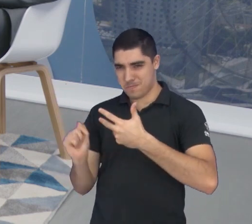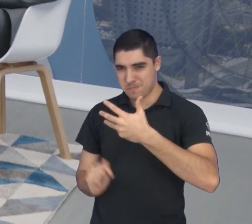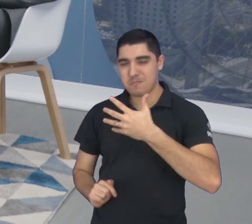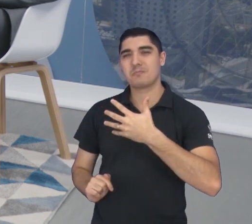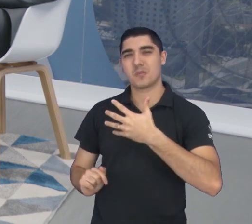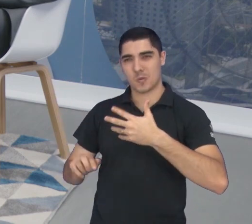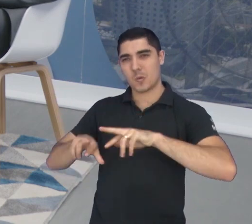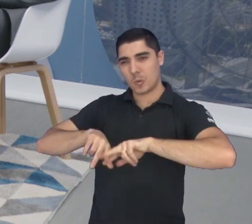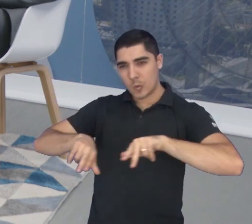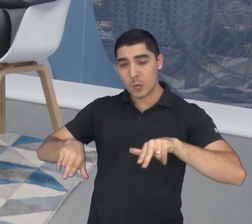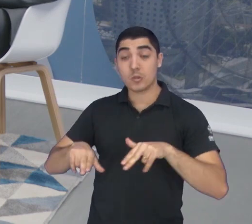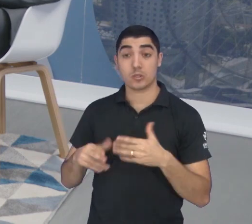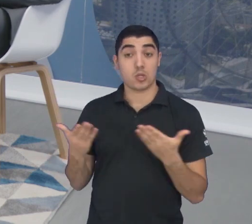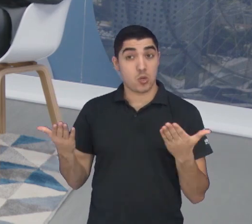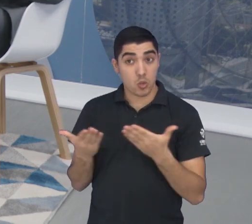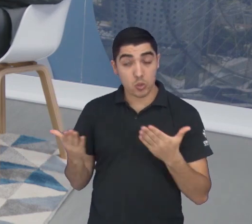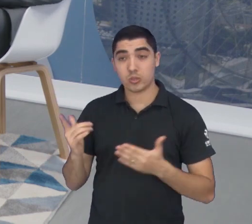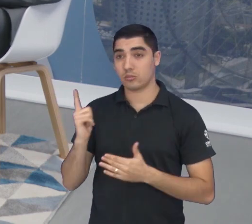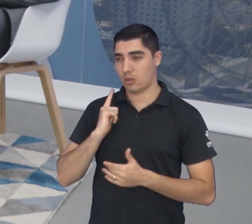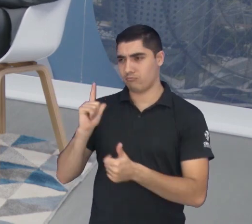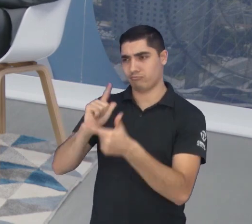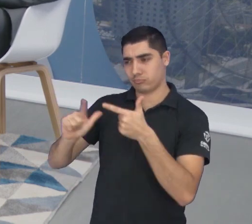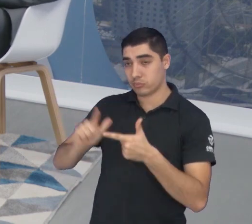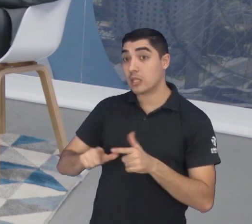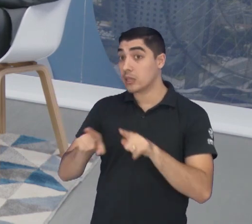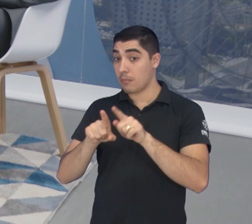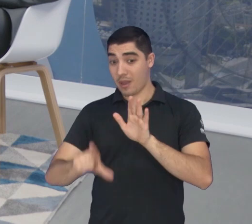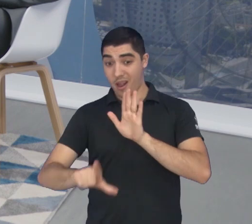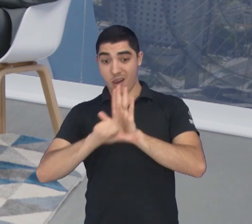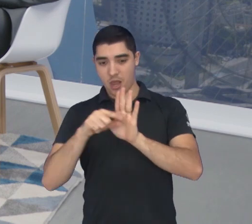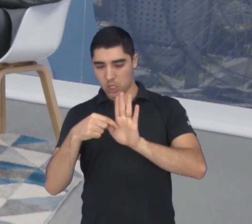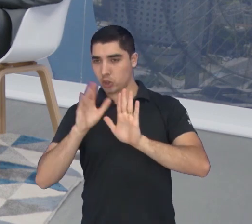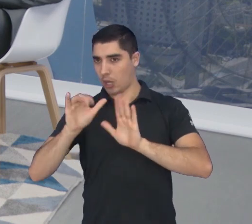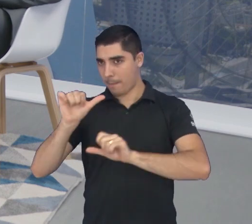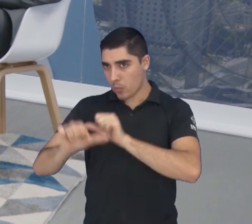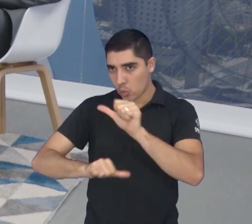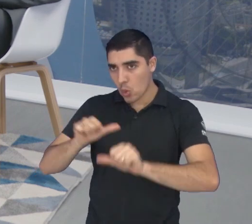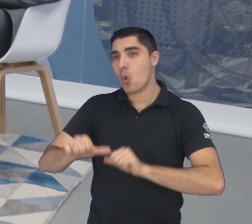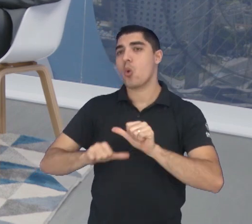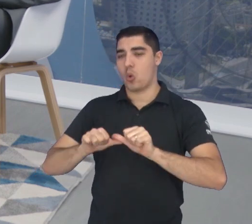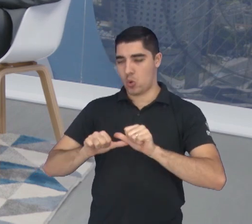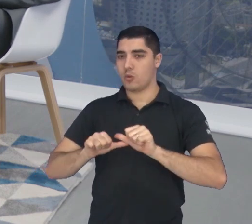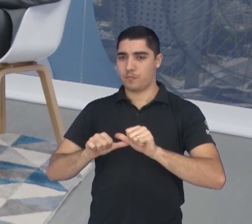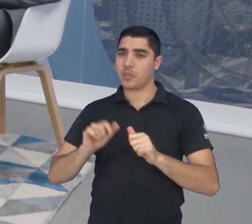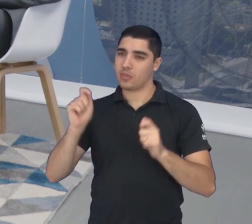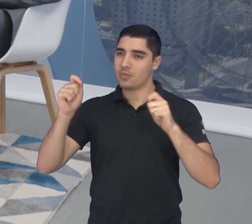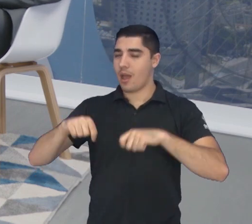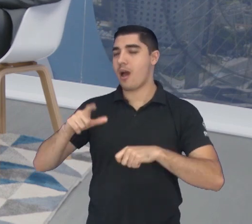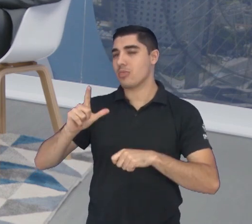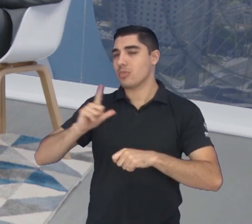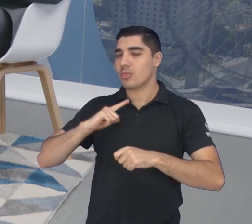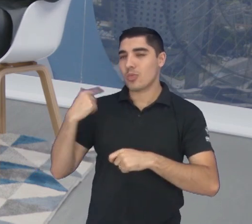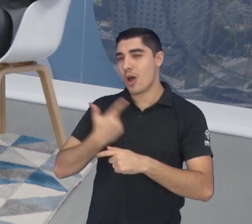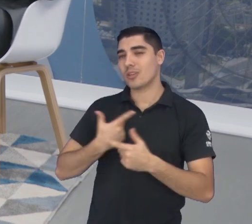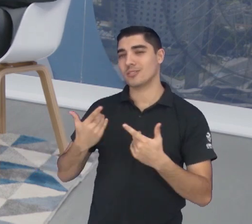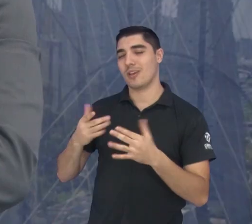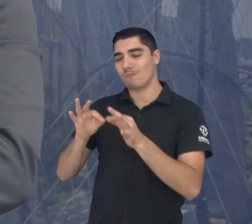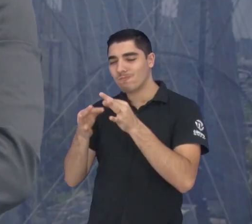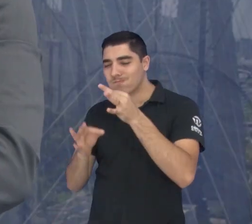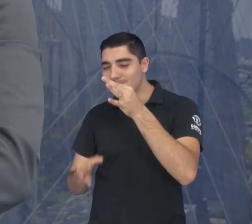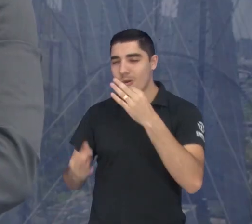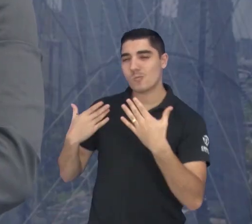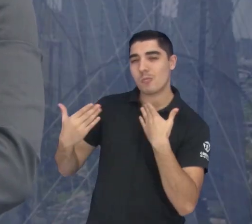Hoje trouxe um tecnicismo muito grande, a legislação houve uma evolução muito grande. Dá para a gente dialogar bastante sobre esse assunto e trazer